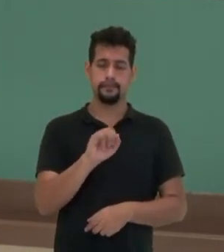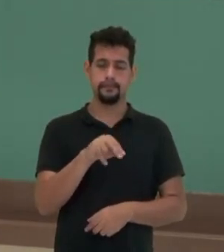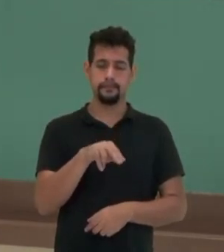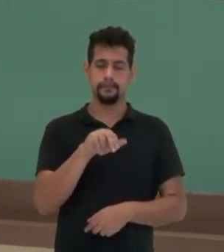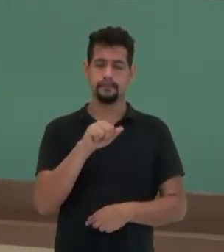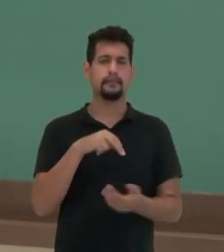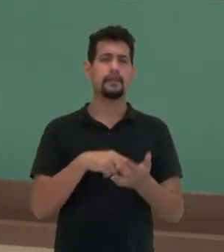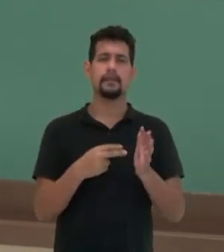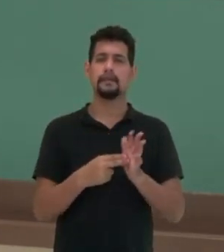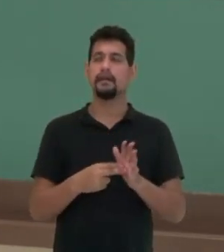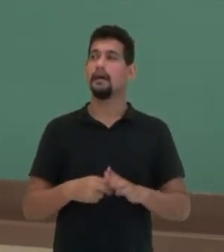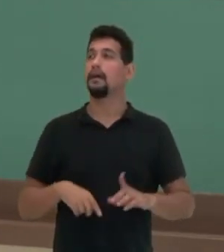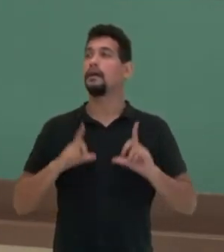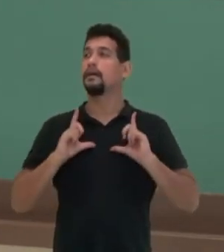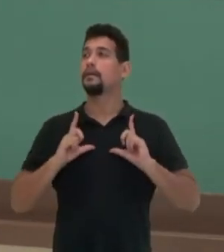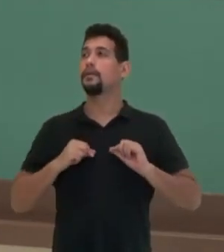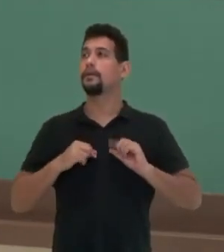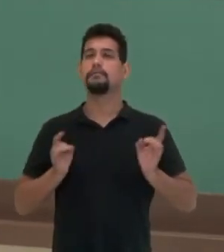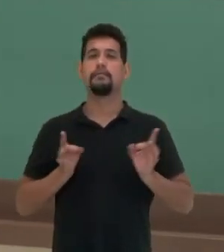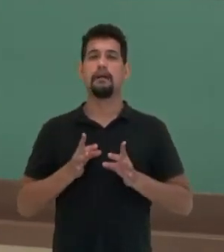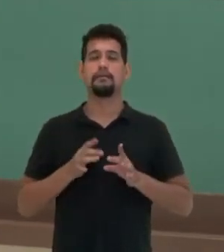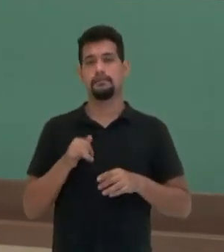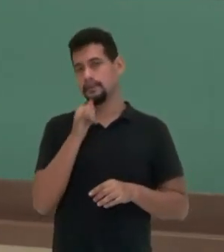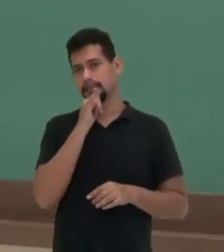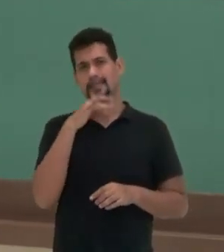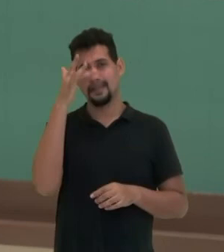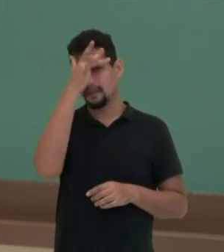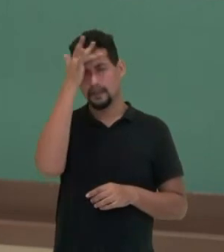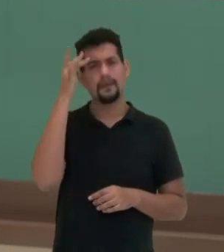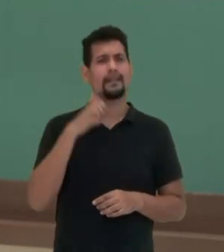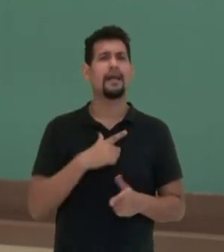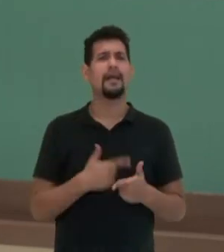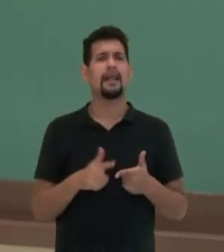dá saciedade. Então, por exemplo, pessoas